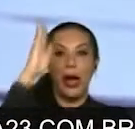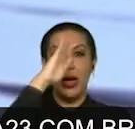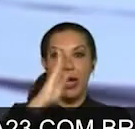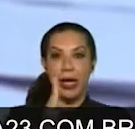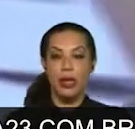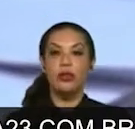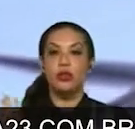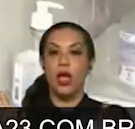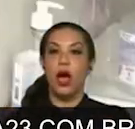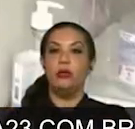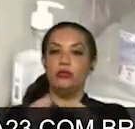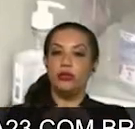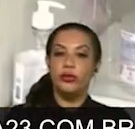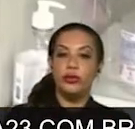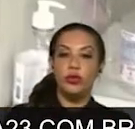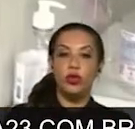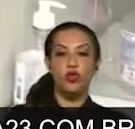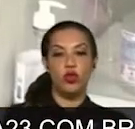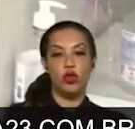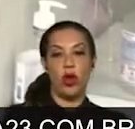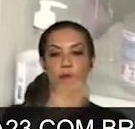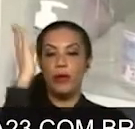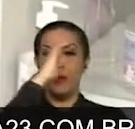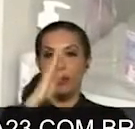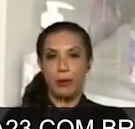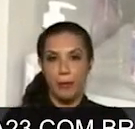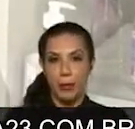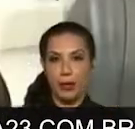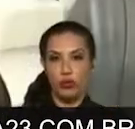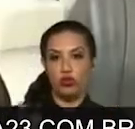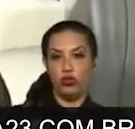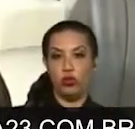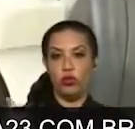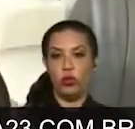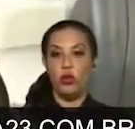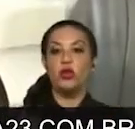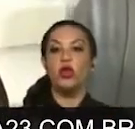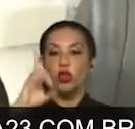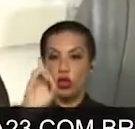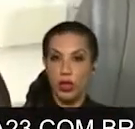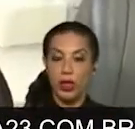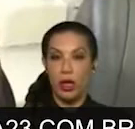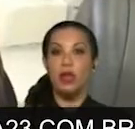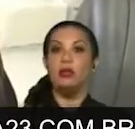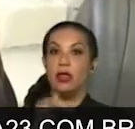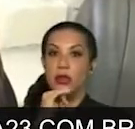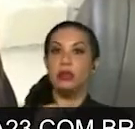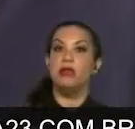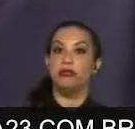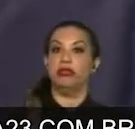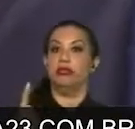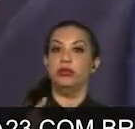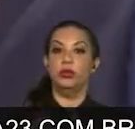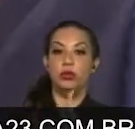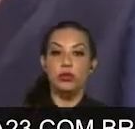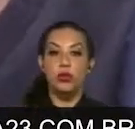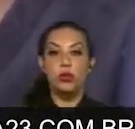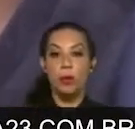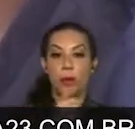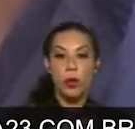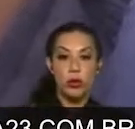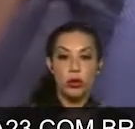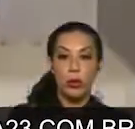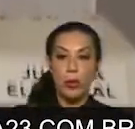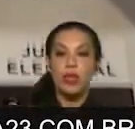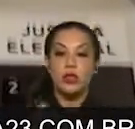há alguns anos. O jovem brasileiro com menos de 18 anos tem um direito raro no mundo. São poucos os países